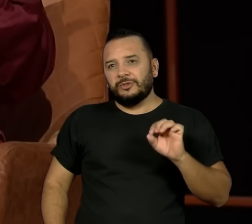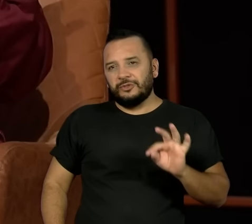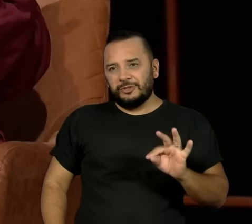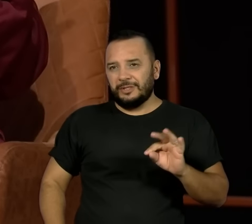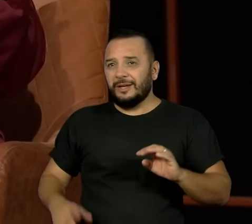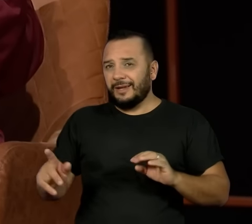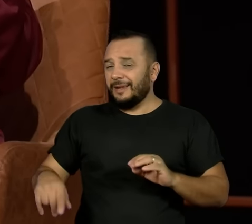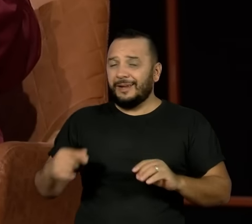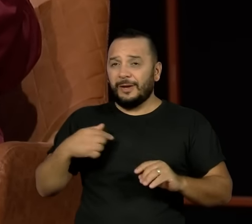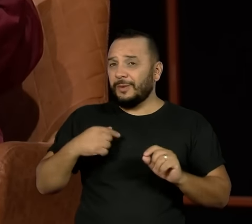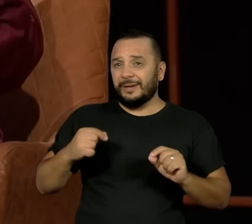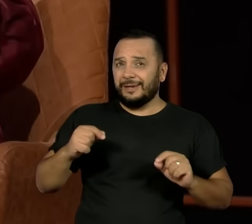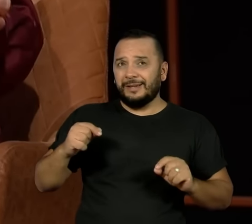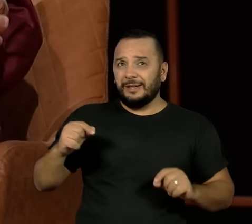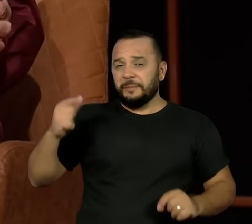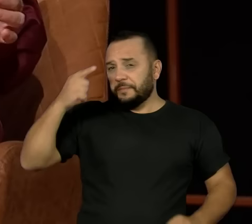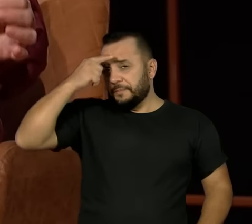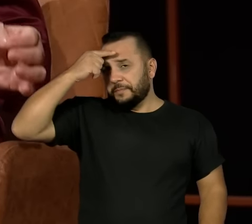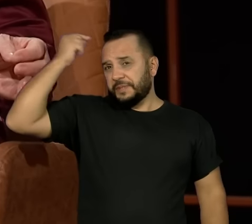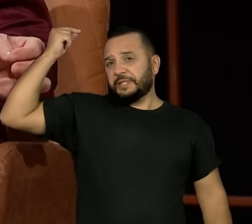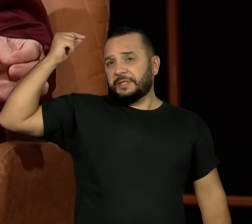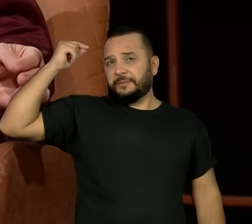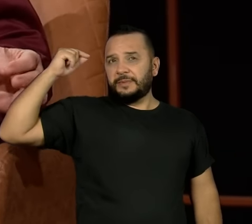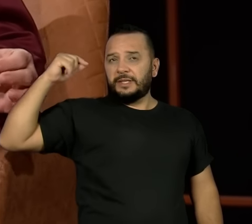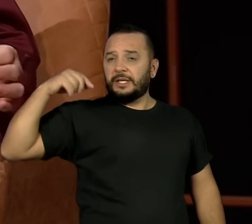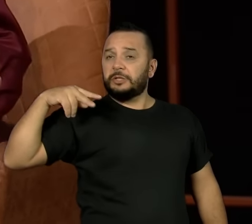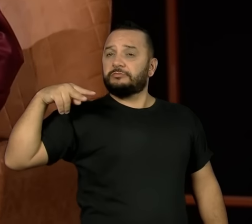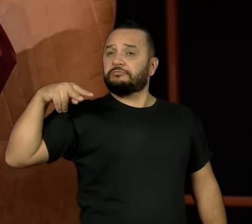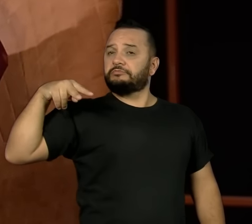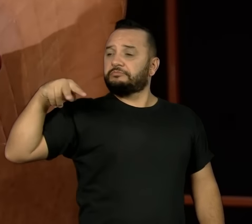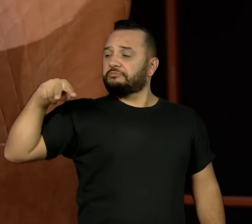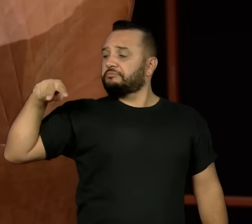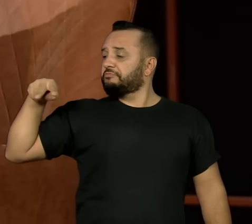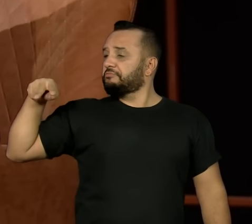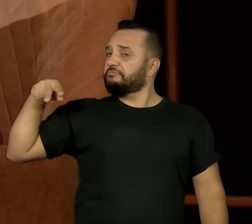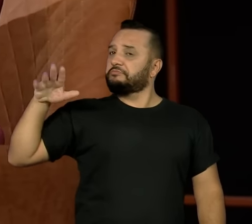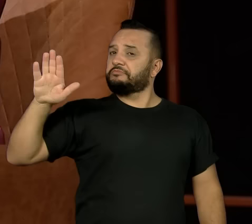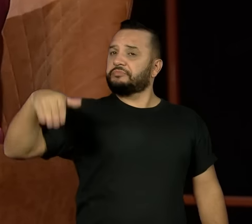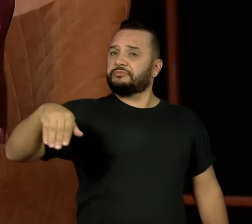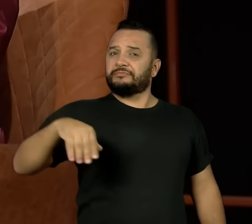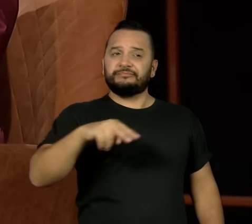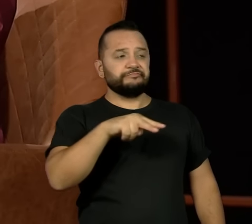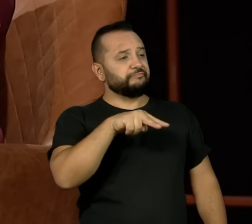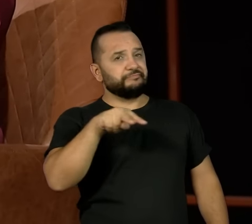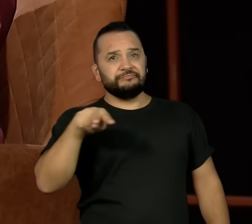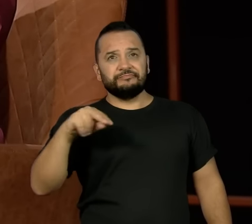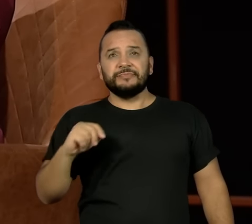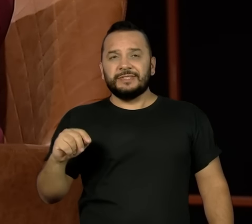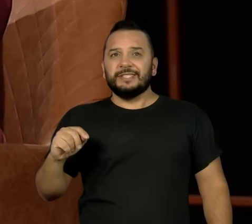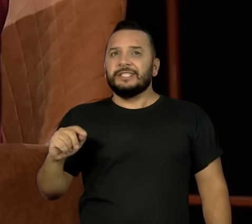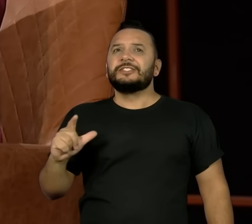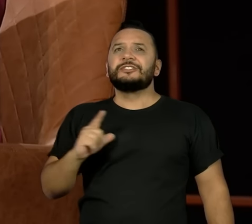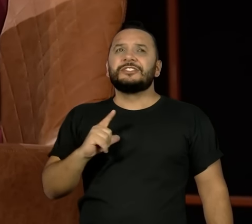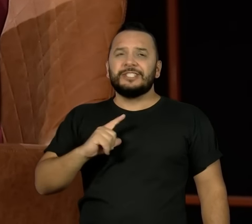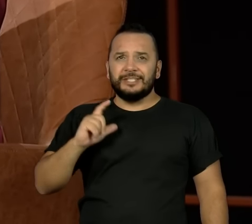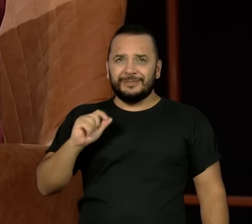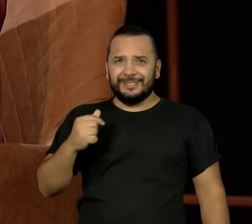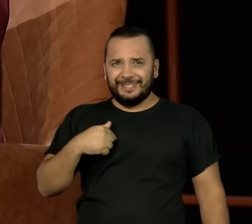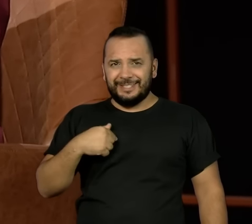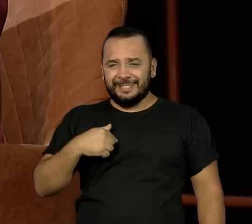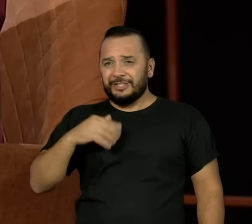da gráfica. Era um príncipe, ele olhava de cima para baixo para todo mundo. O cara ficava lá com aquele o chumbo